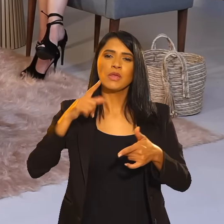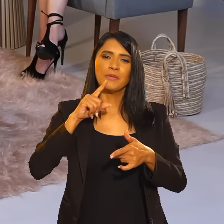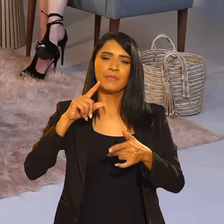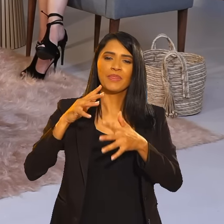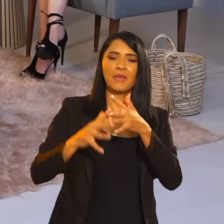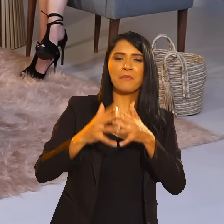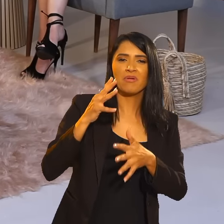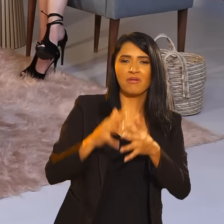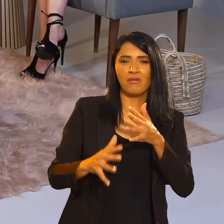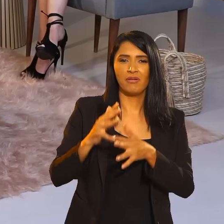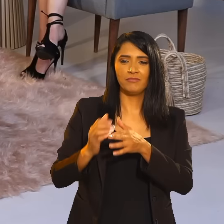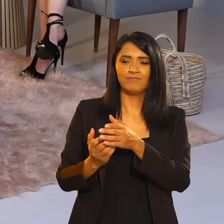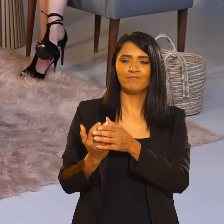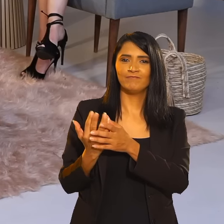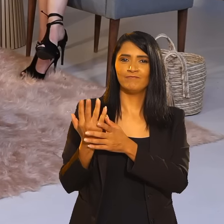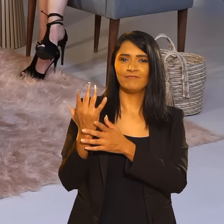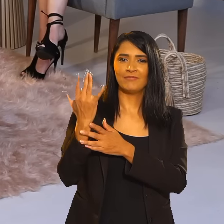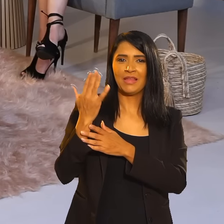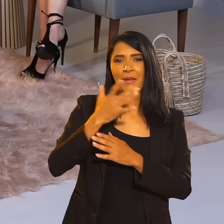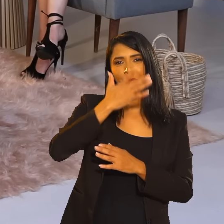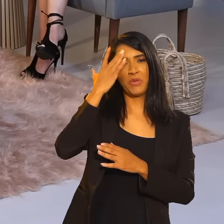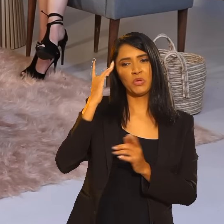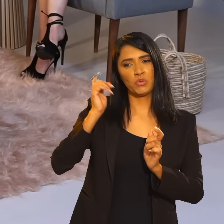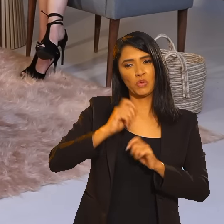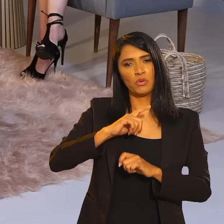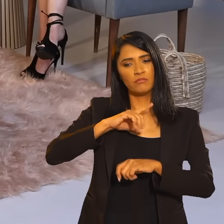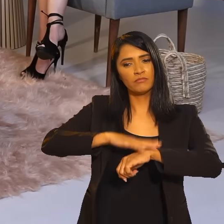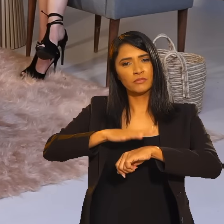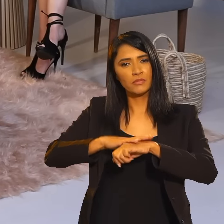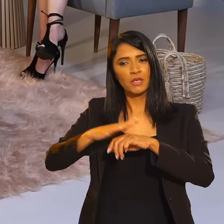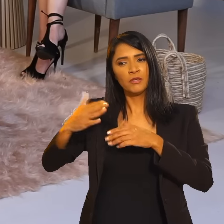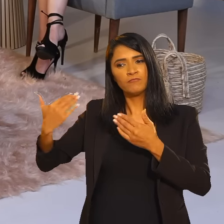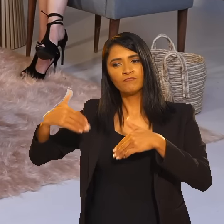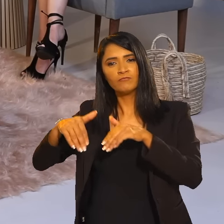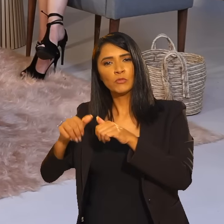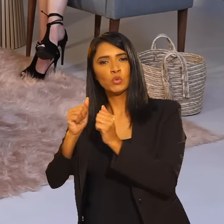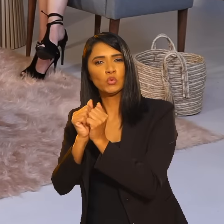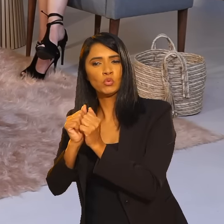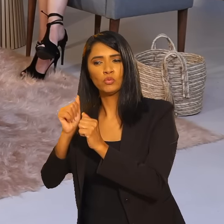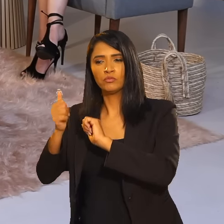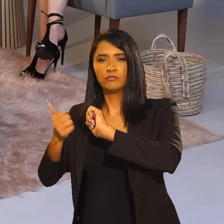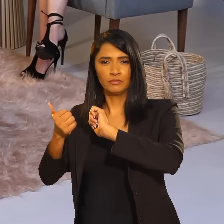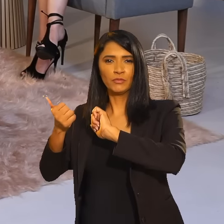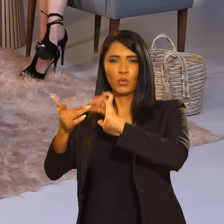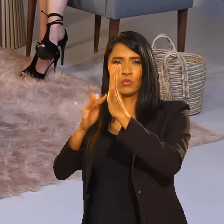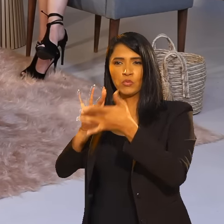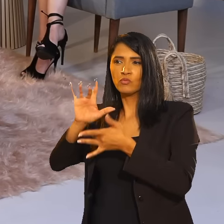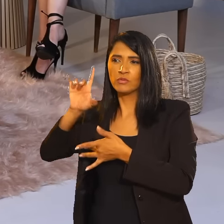coisas acabam atrapalhando o crescimento, né? A pessoa até tem um momento ali com Deus, a pessoa até